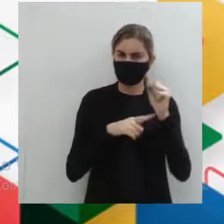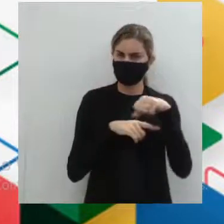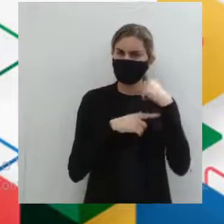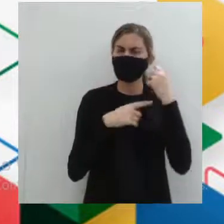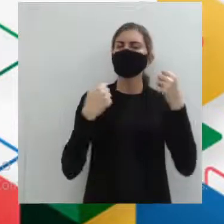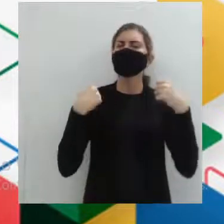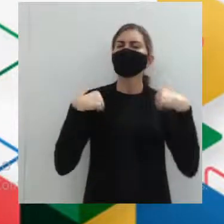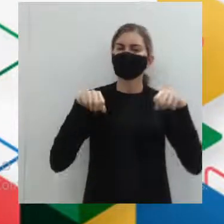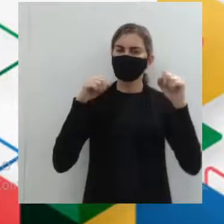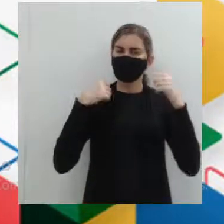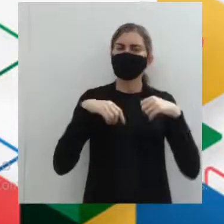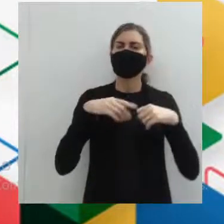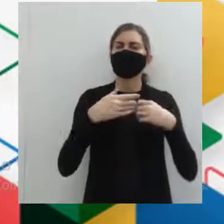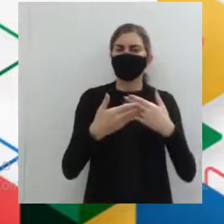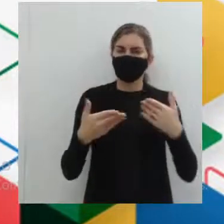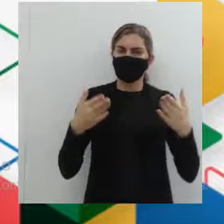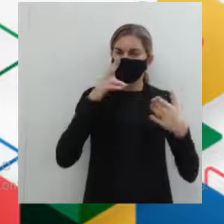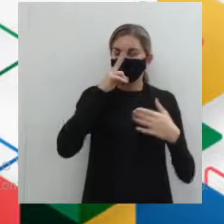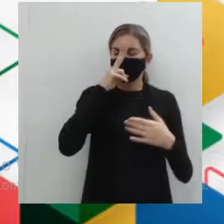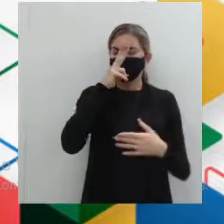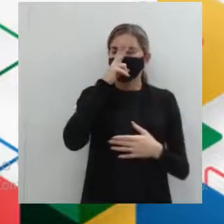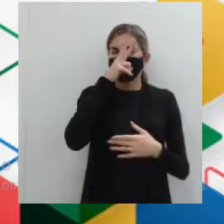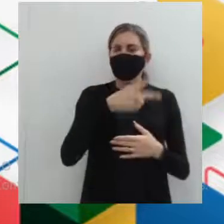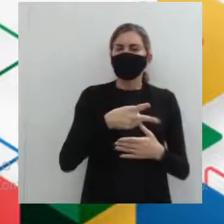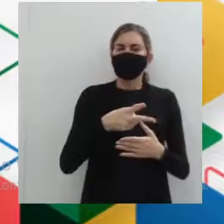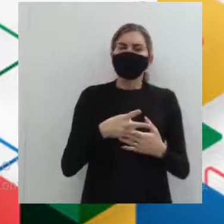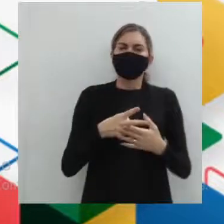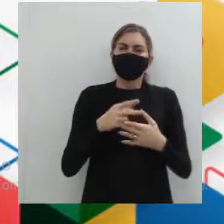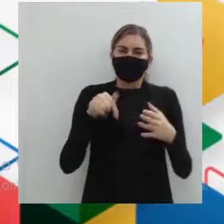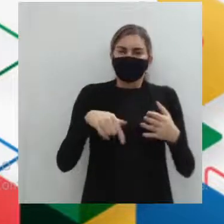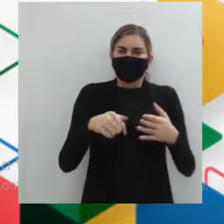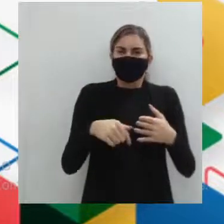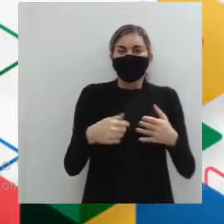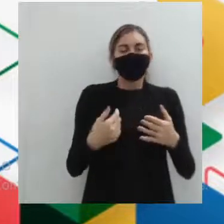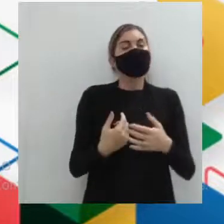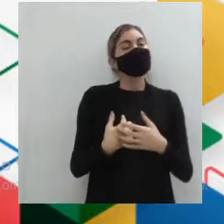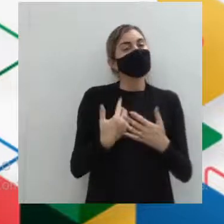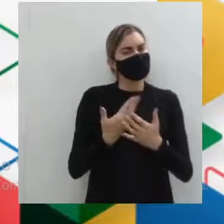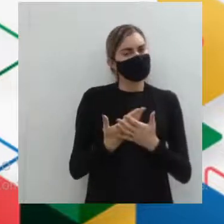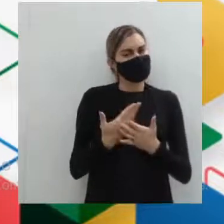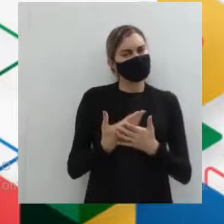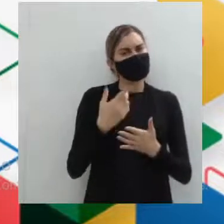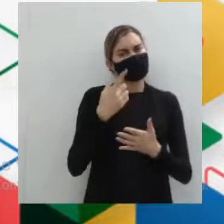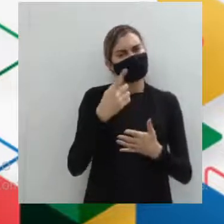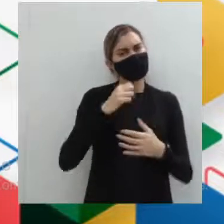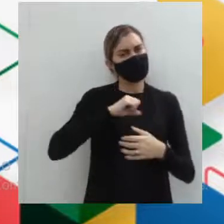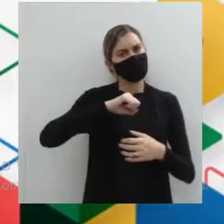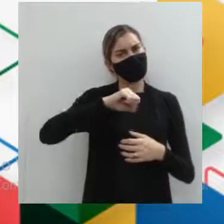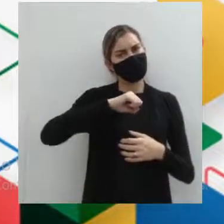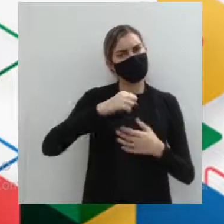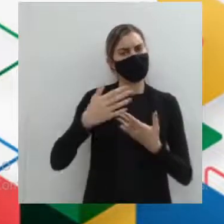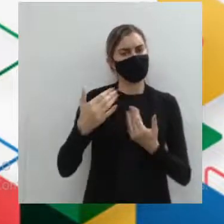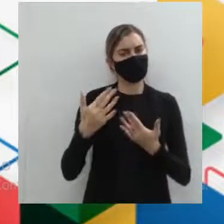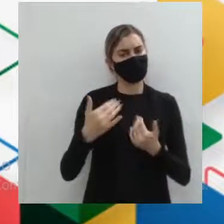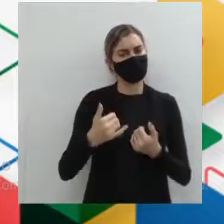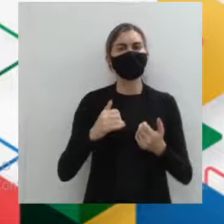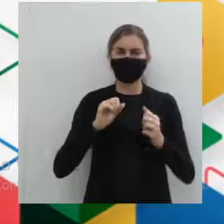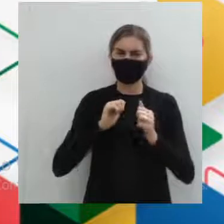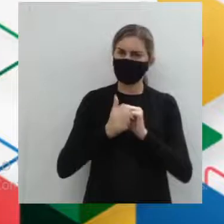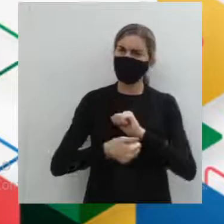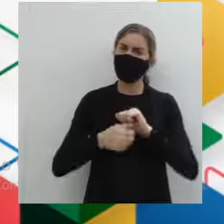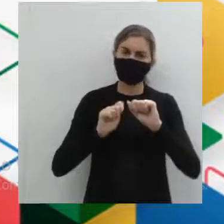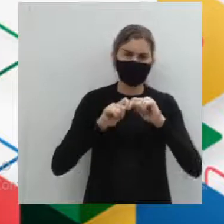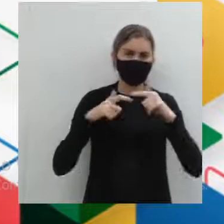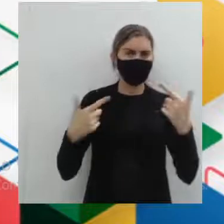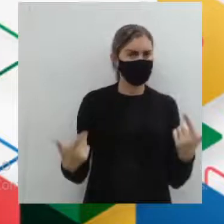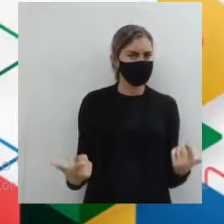área que nós estamos estudando muito fortemente neste bimestre. Então, ali, o jovem vai fazer uma corrida esportiva, é claro, pode que